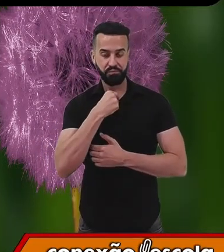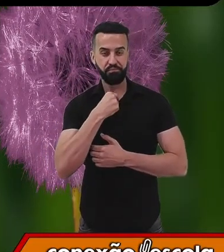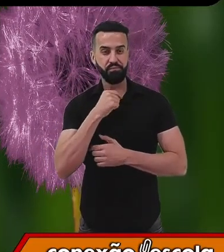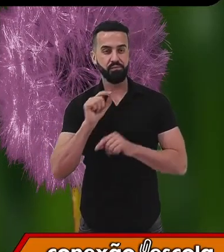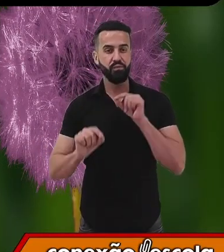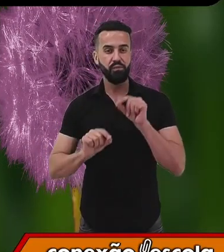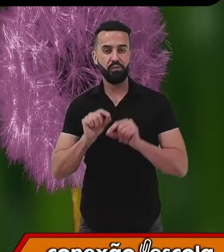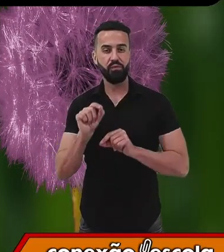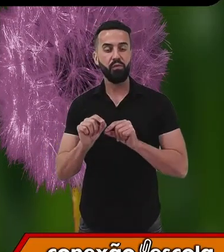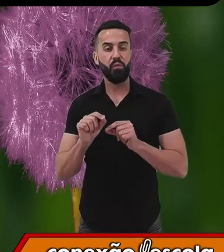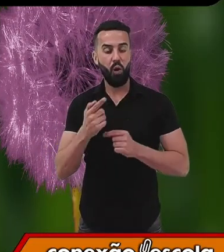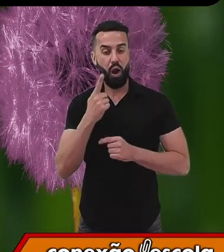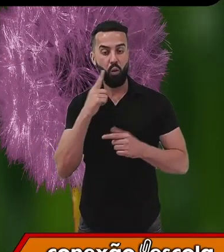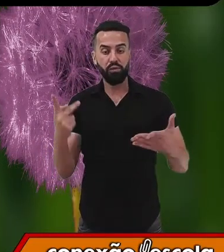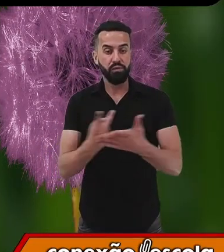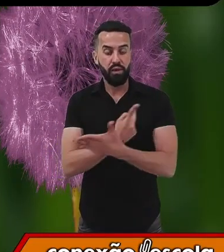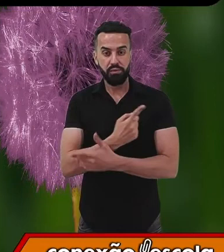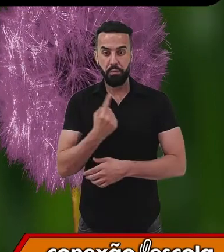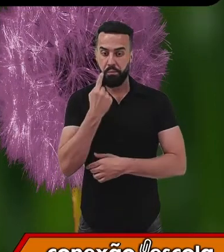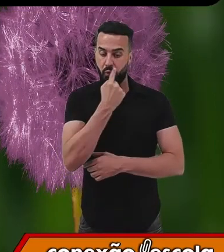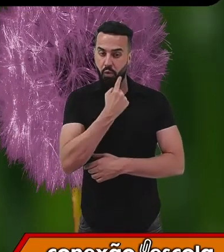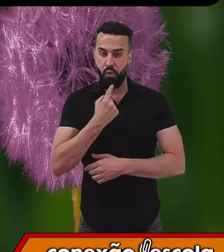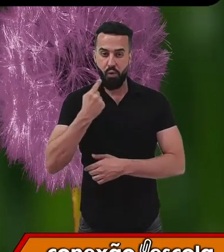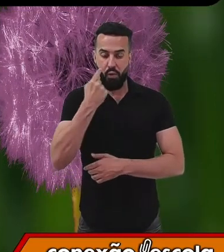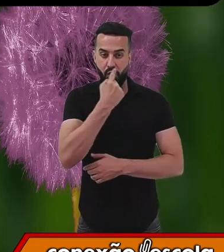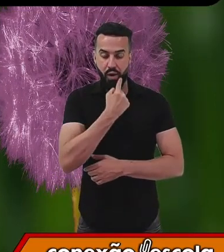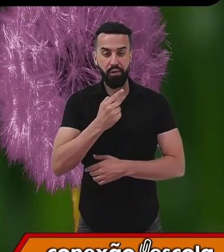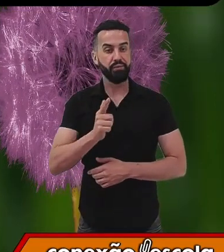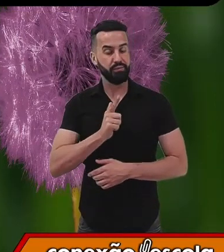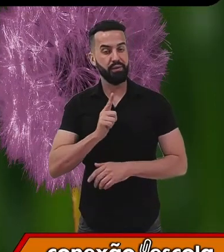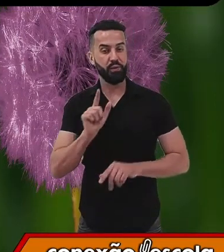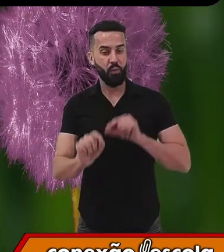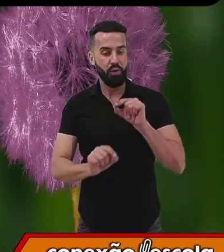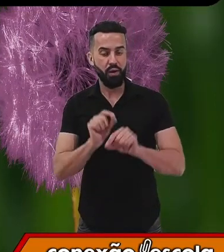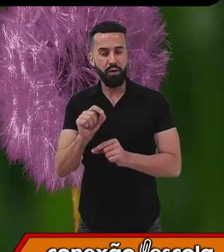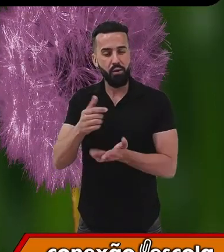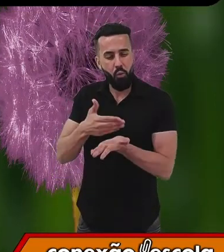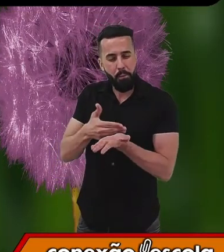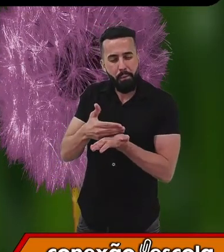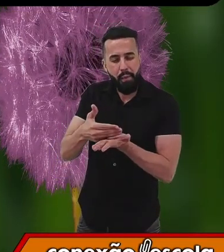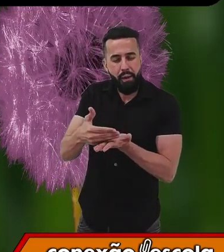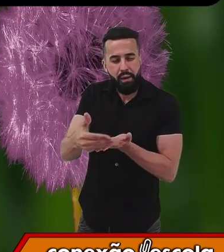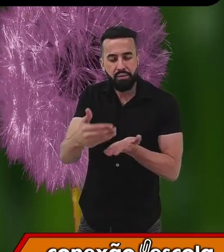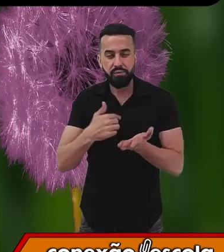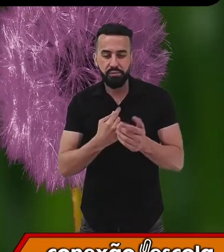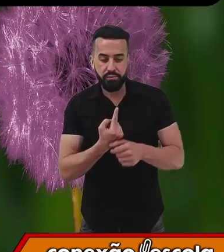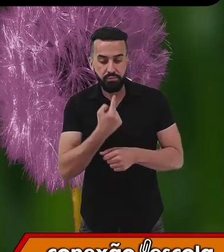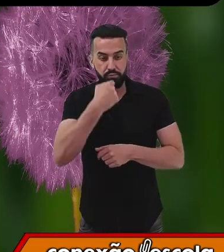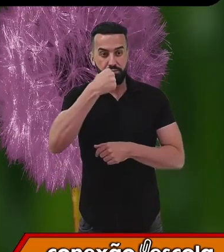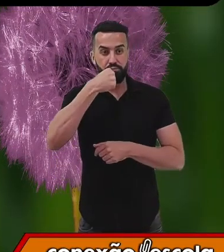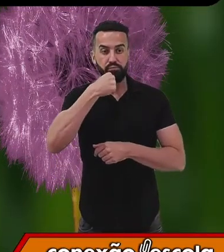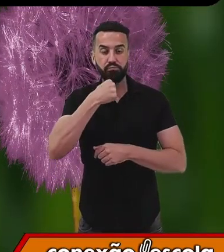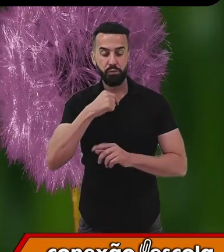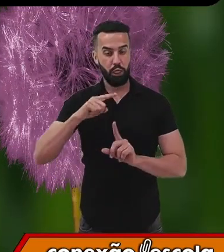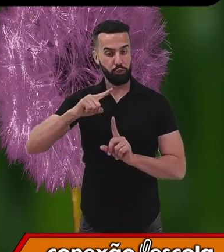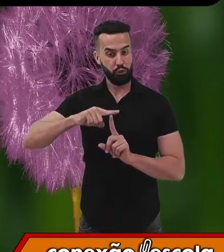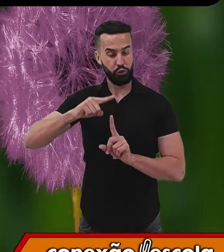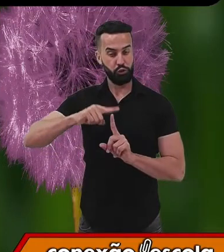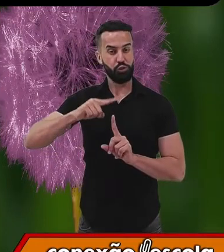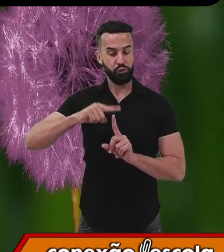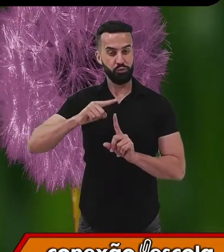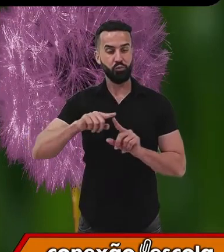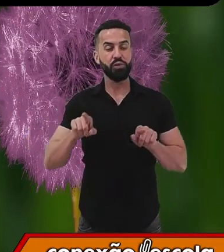Essa deglutição ocorre na boca e lá na boca também já começa o processo digestório de um tipo de